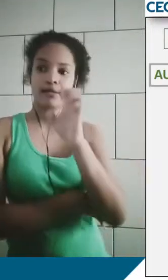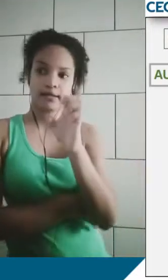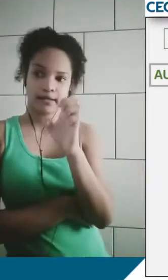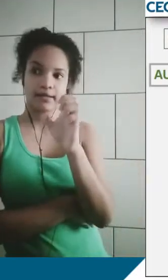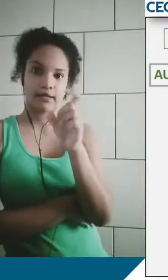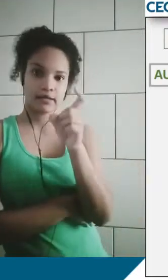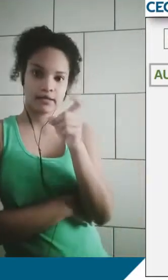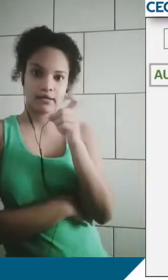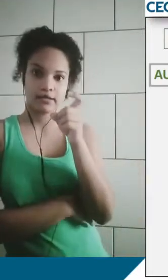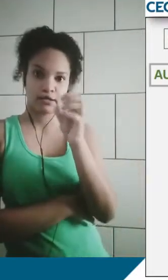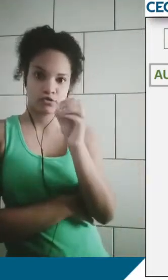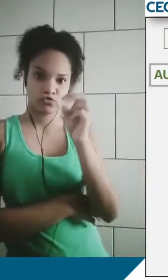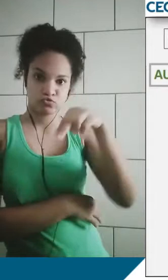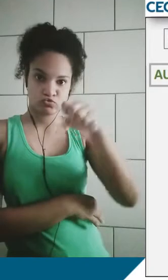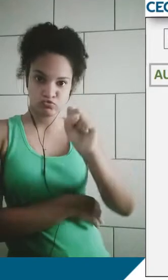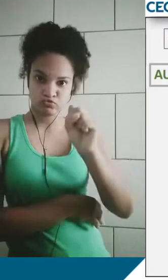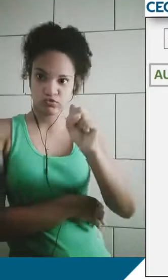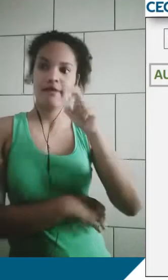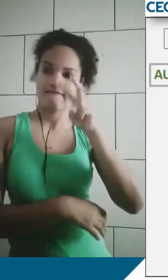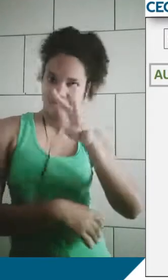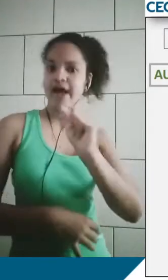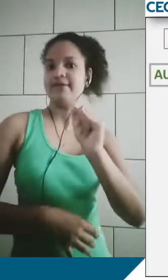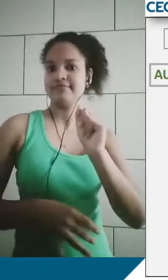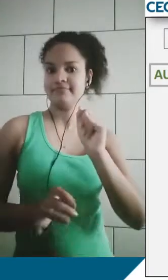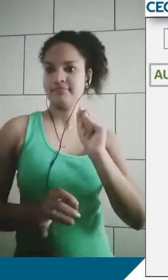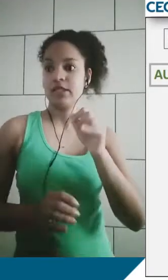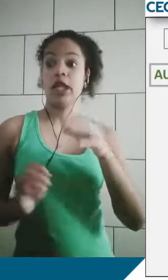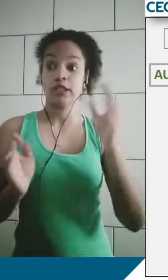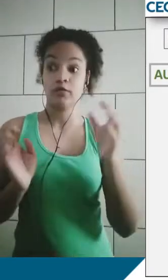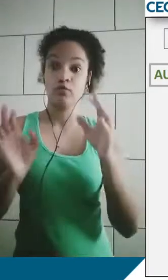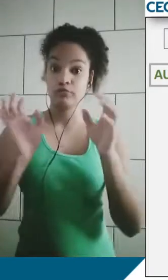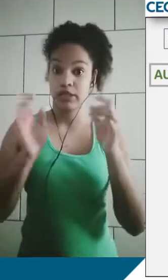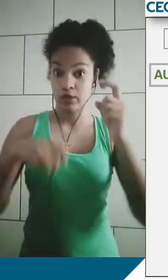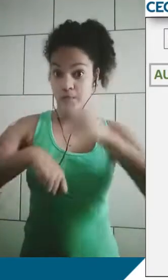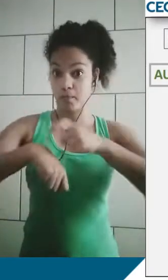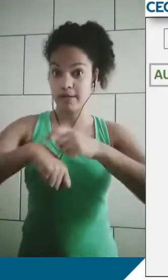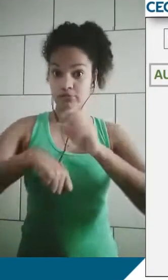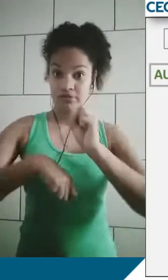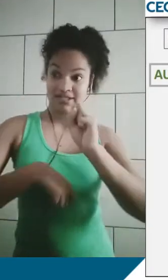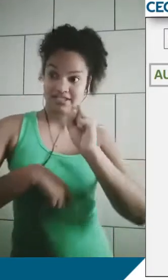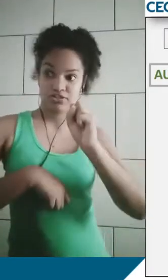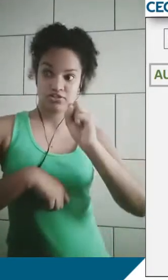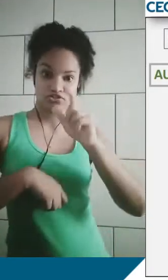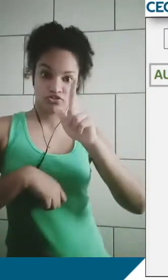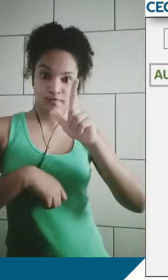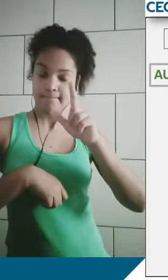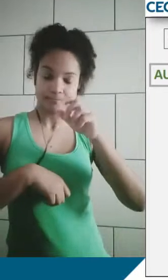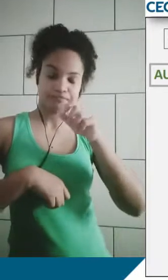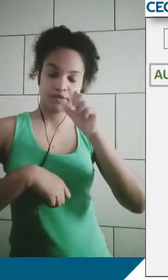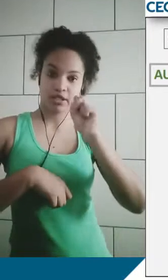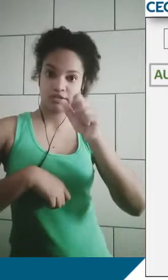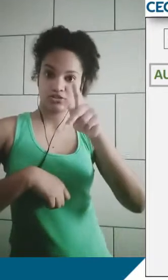durante o processo de splicing, os íntrons são retirados da molécula de RNA mensageiro e ficam apenas